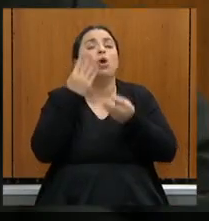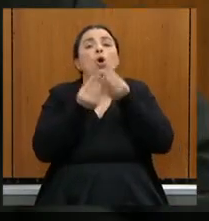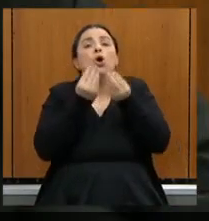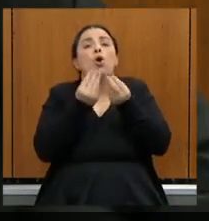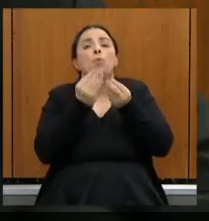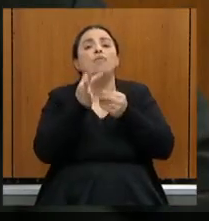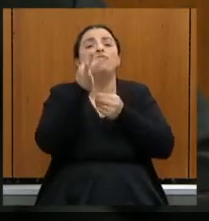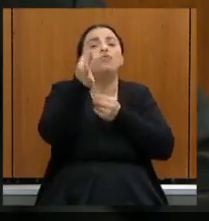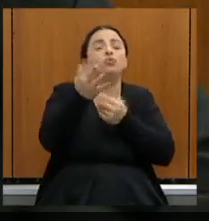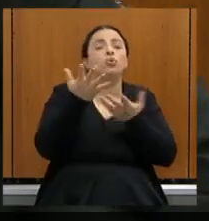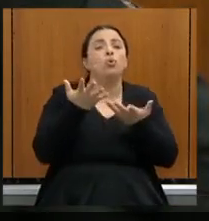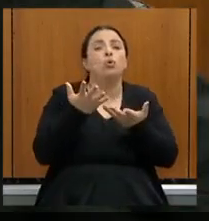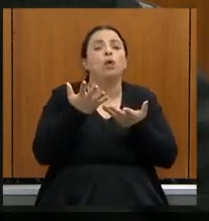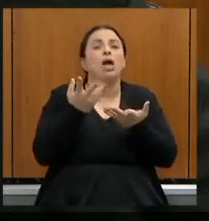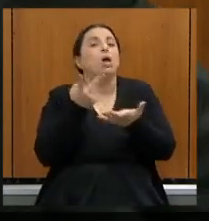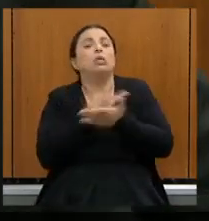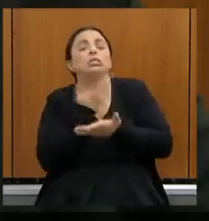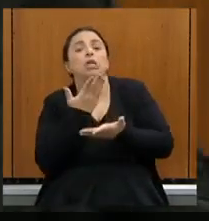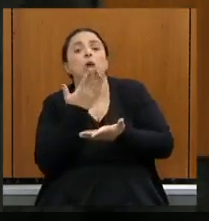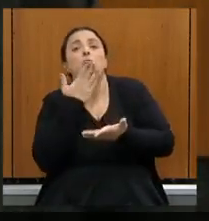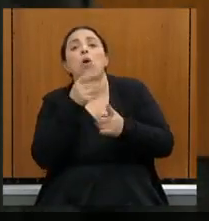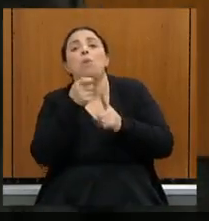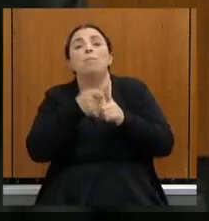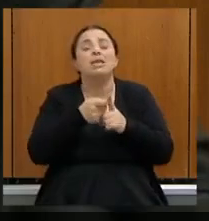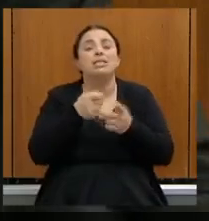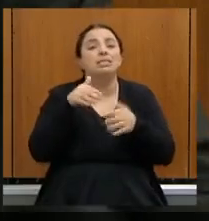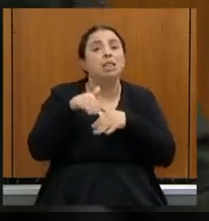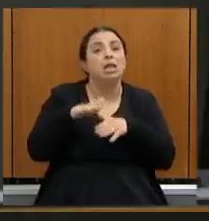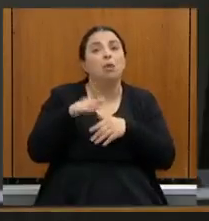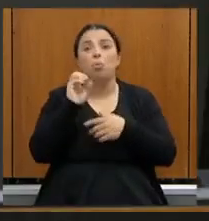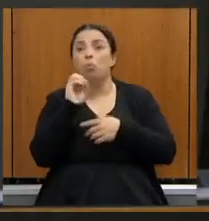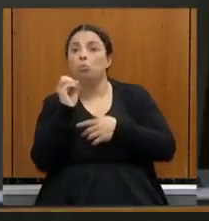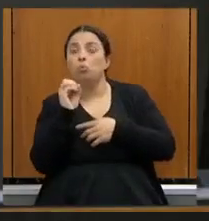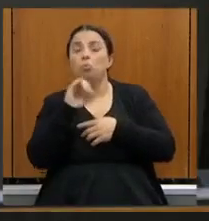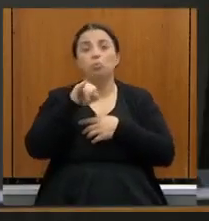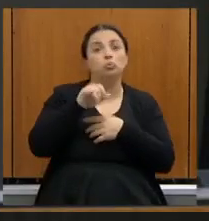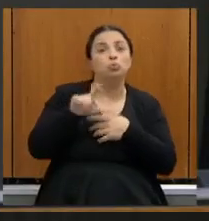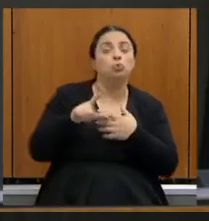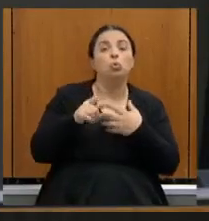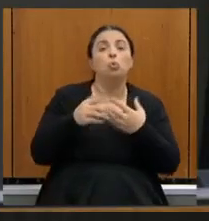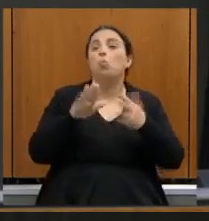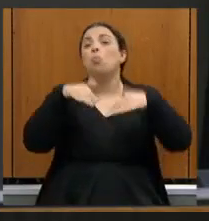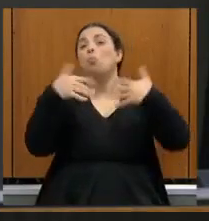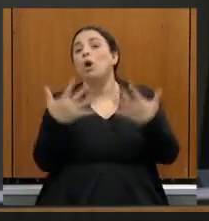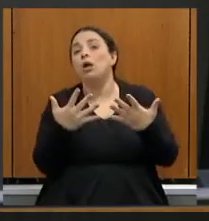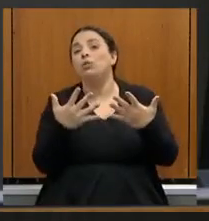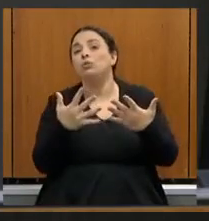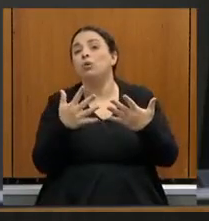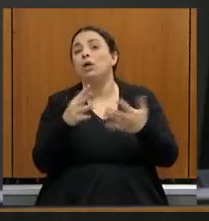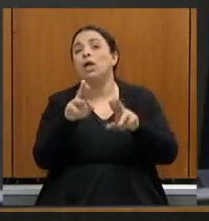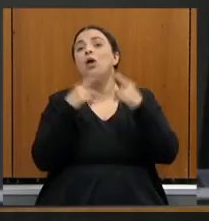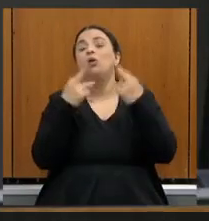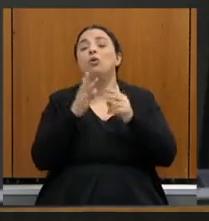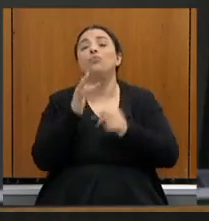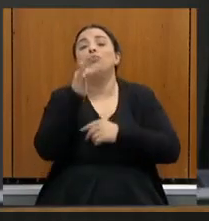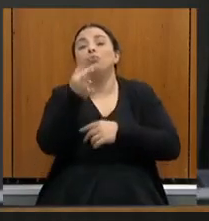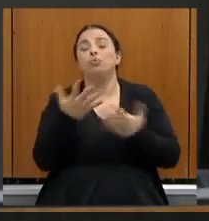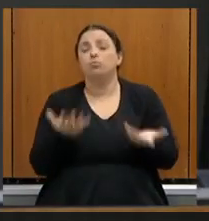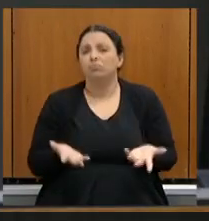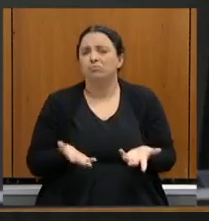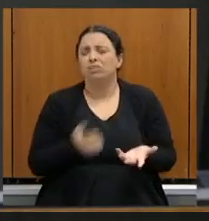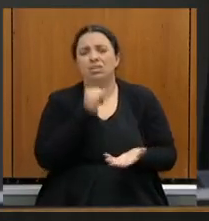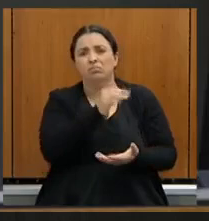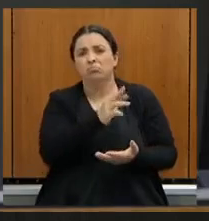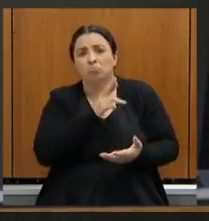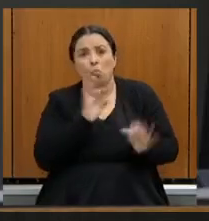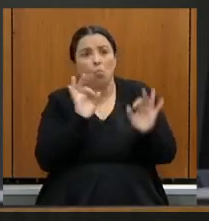agosto, setembro, outubro, julho, que será a próxima reunião. E, se não, se nós não conseguirmos ter essa resposta, uma